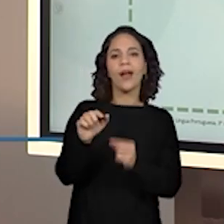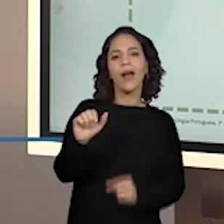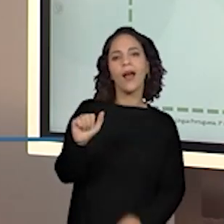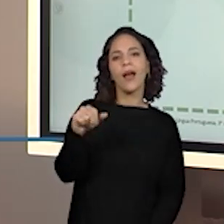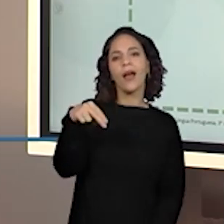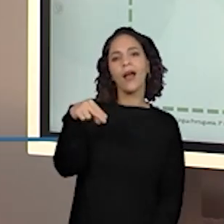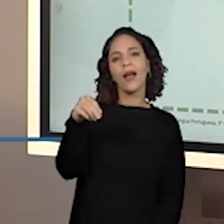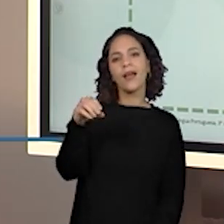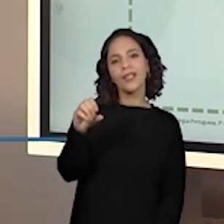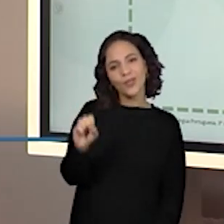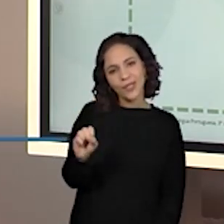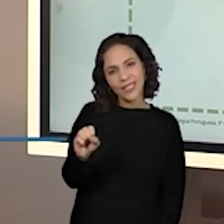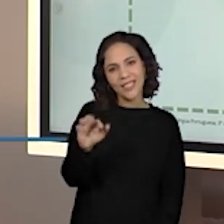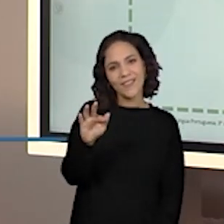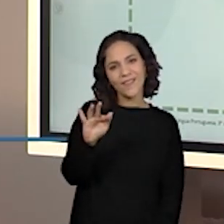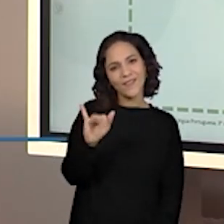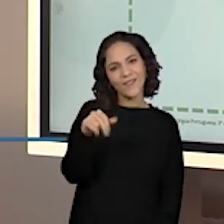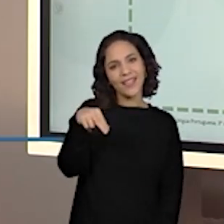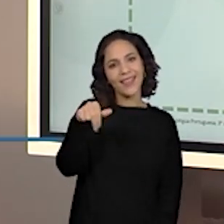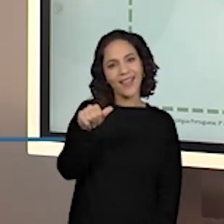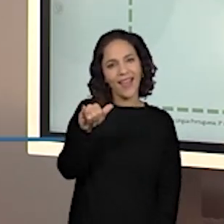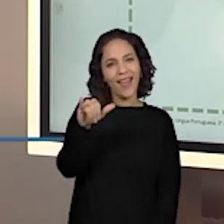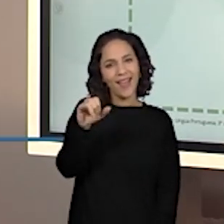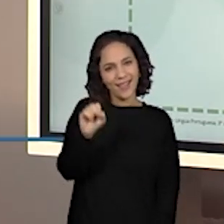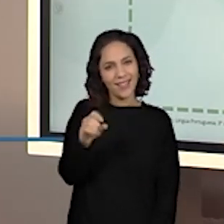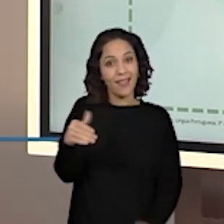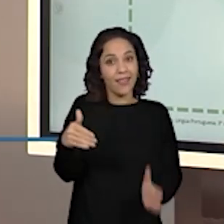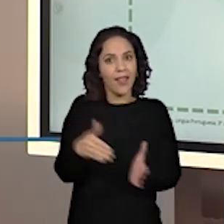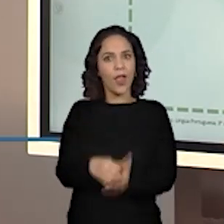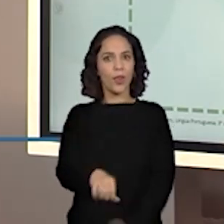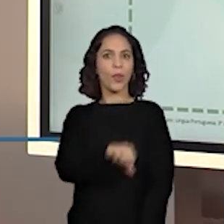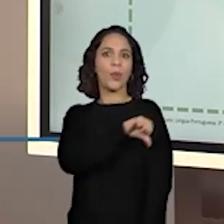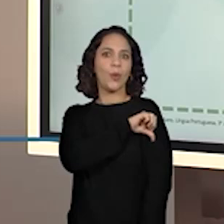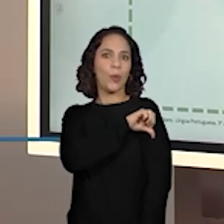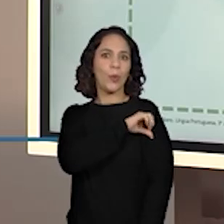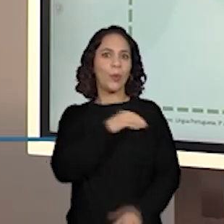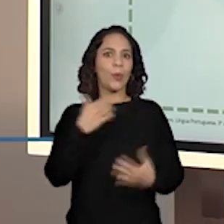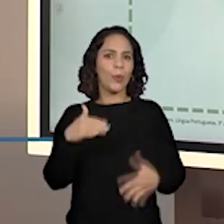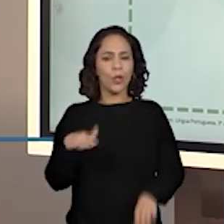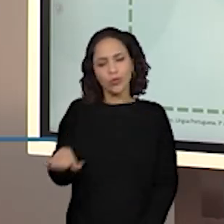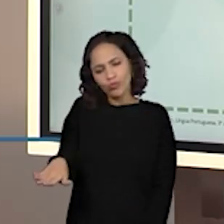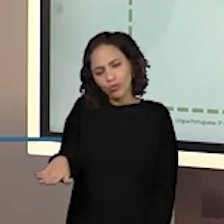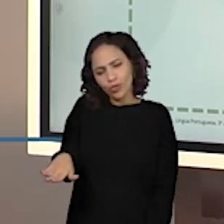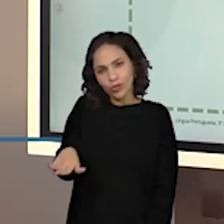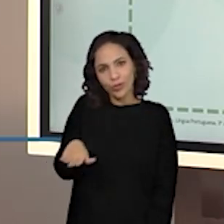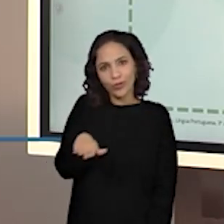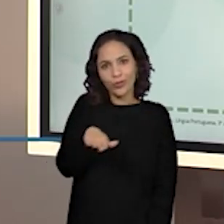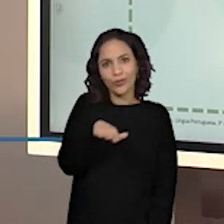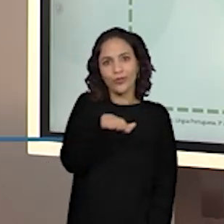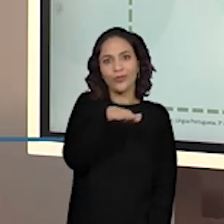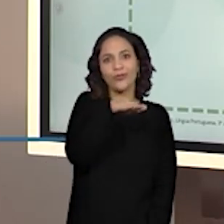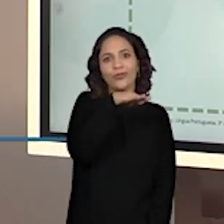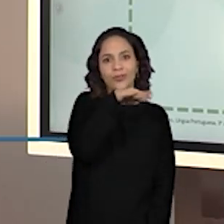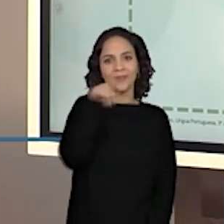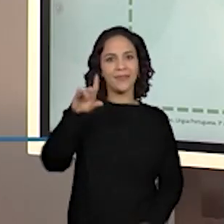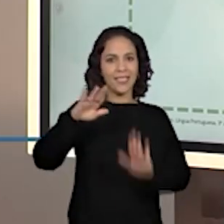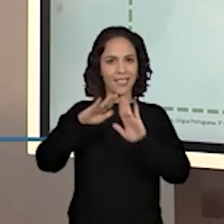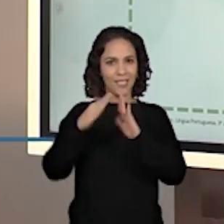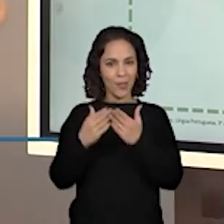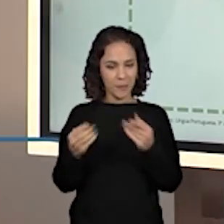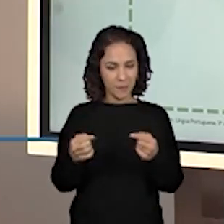os menores, as crianças menores, até o 9º ano. É isso que está dizendo esta parte do